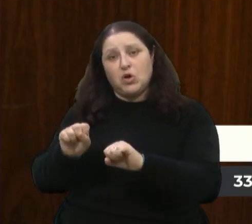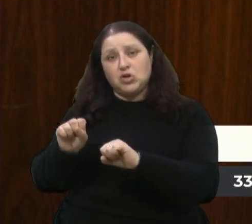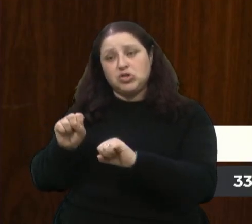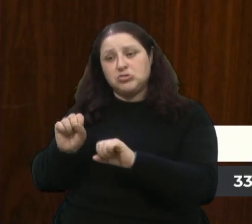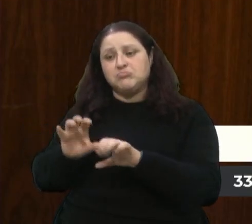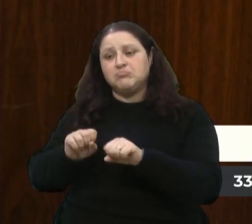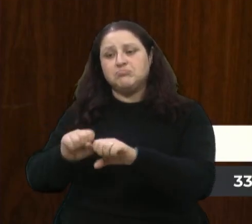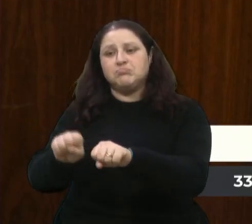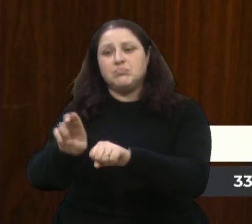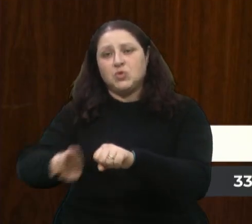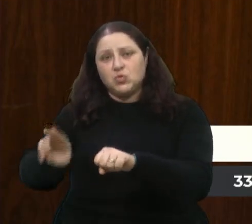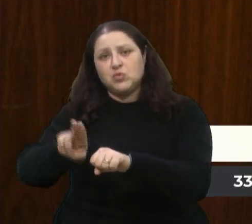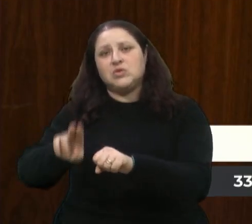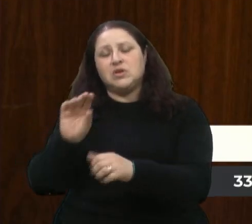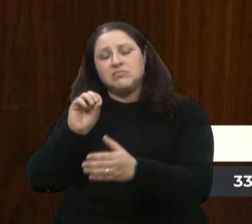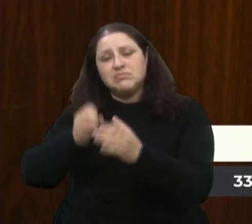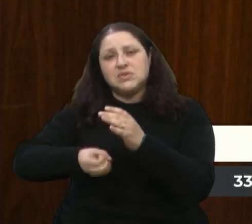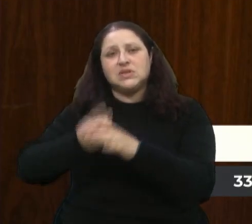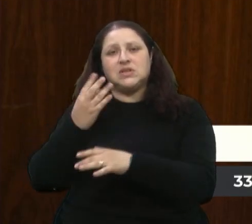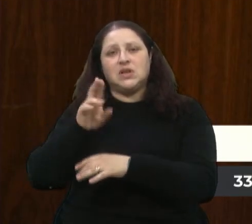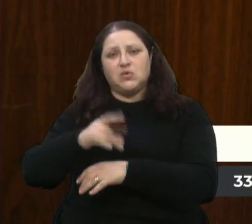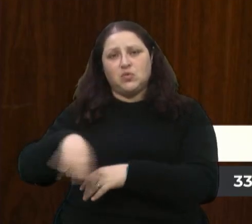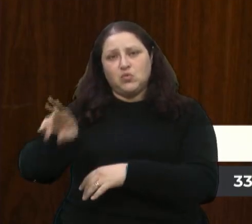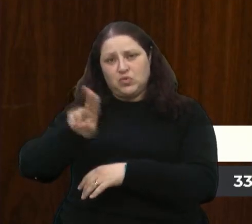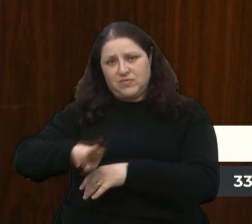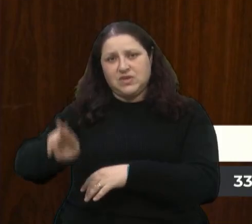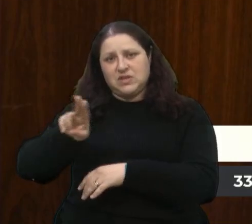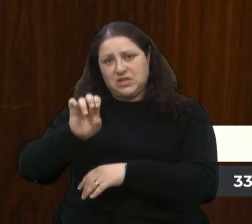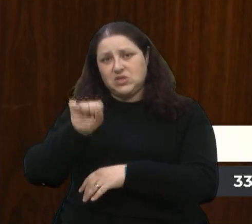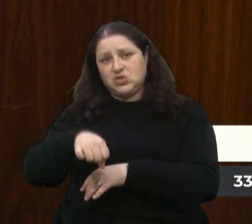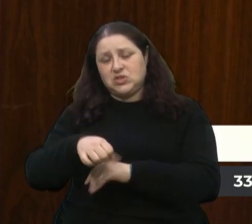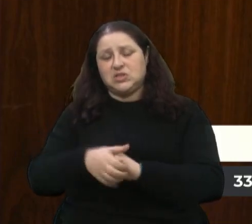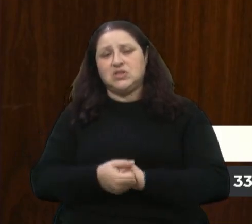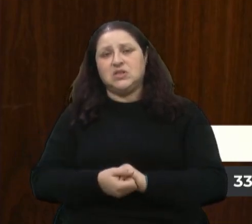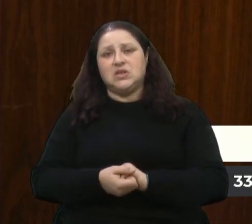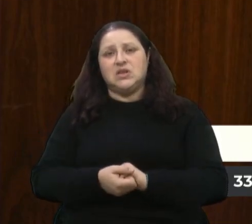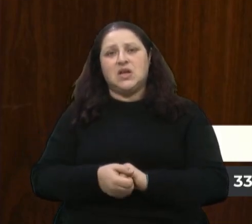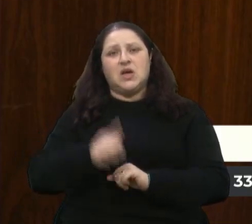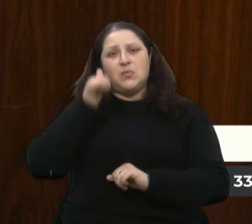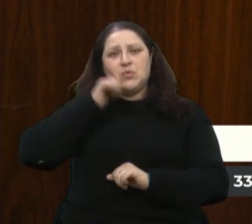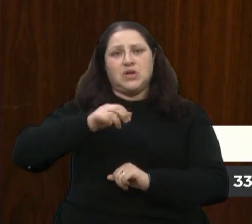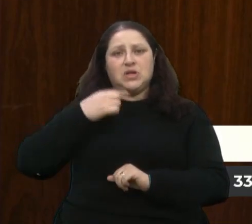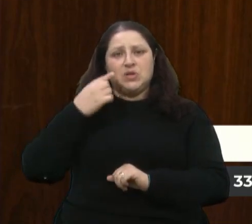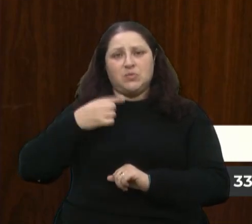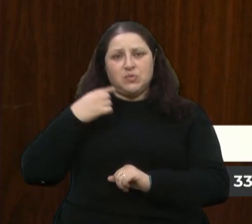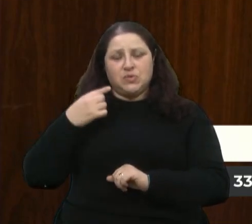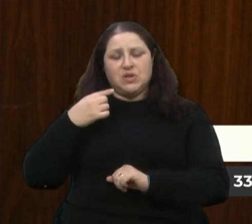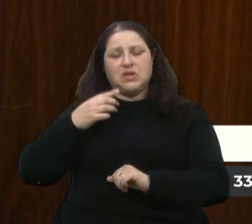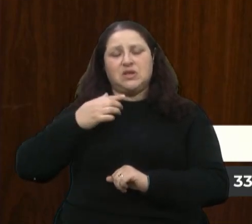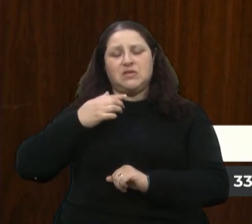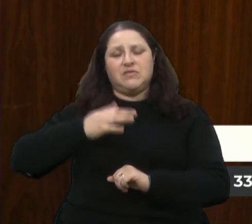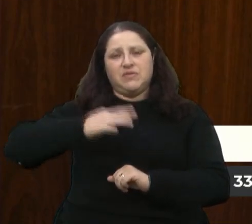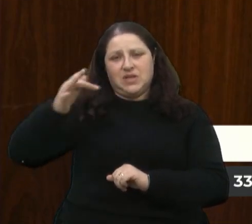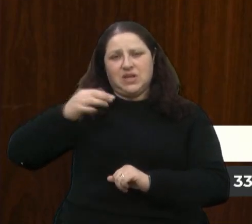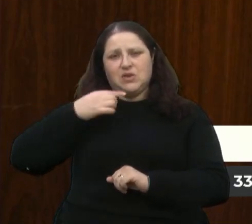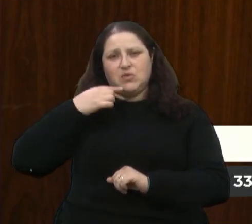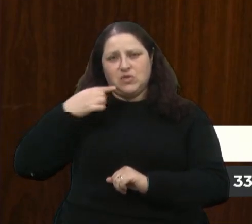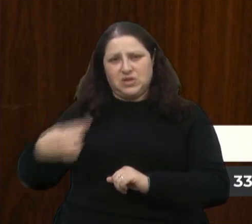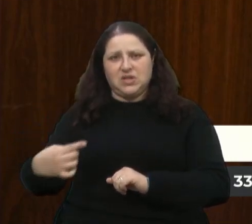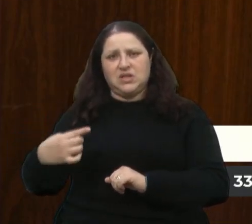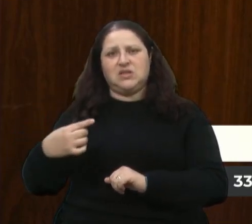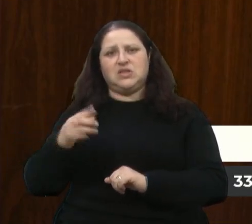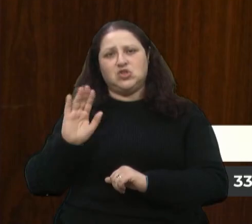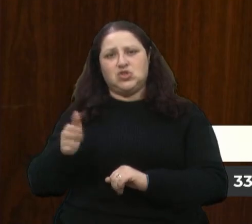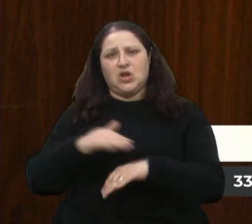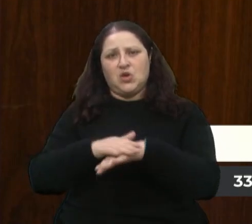a implementação dessa universidade. A deputada federal Denise Pessoa já está em diálogo com o